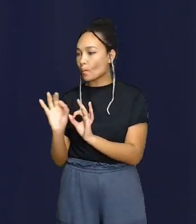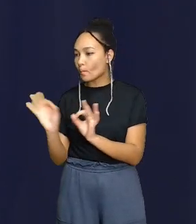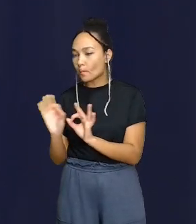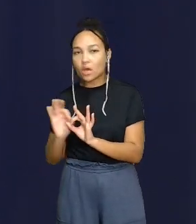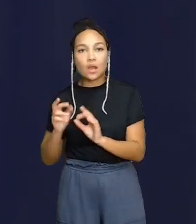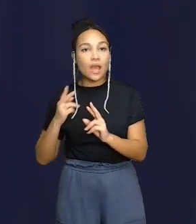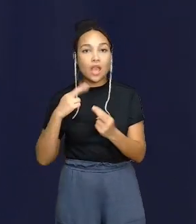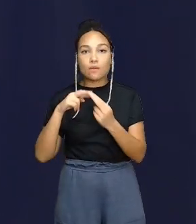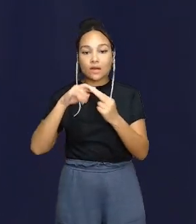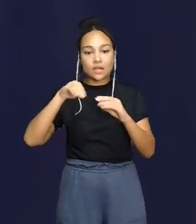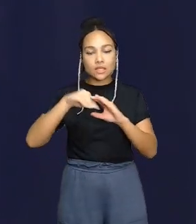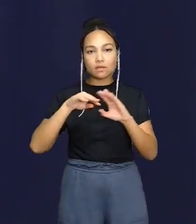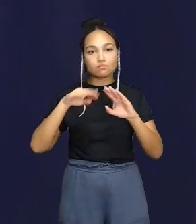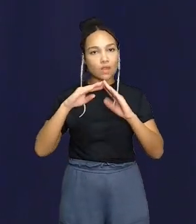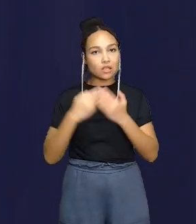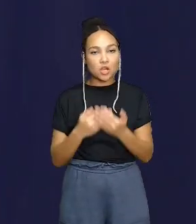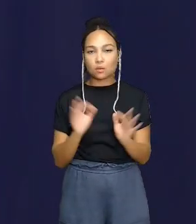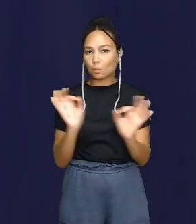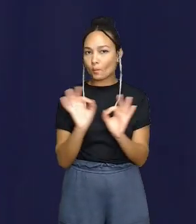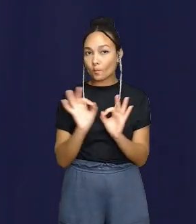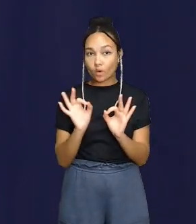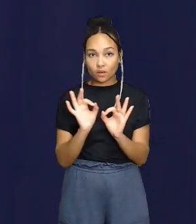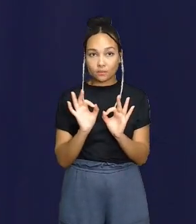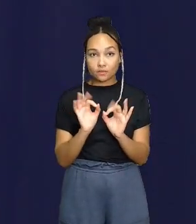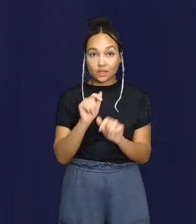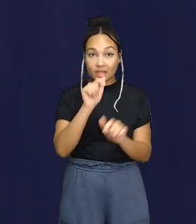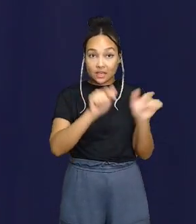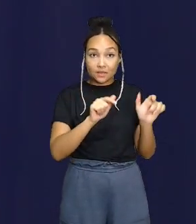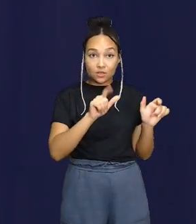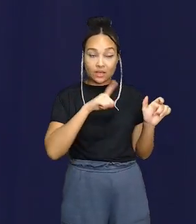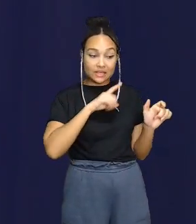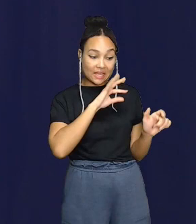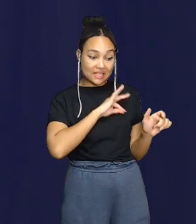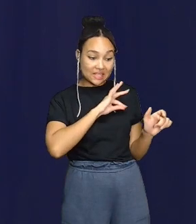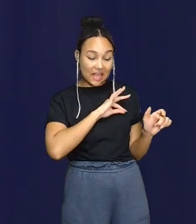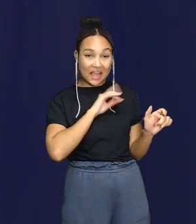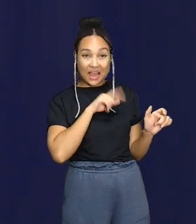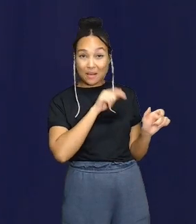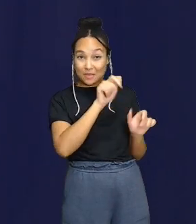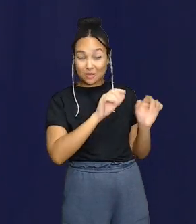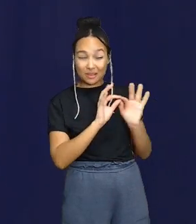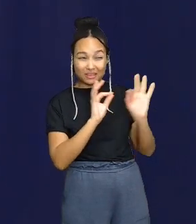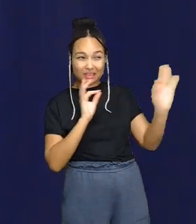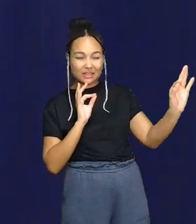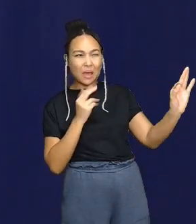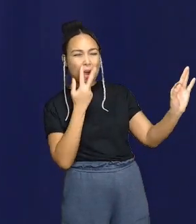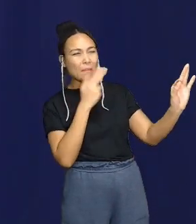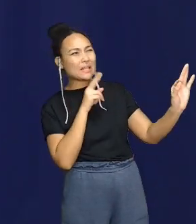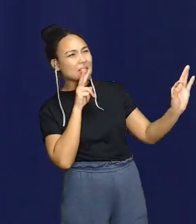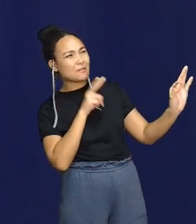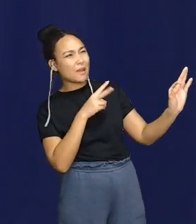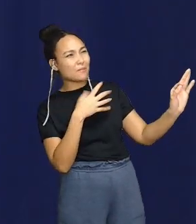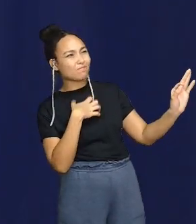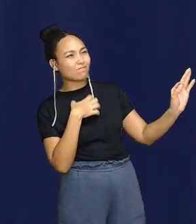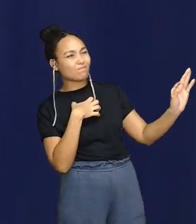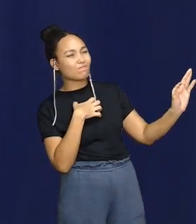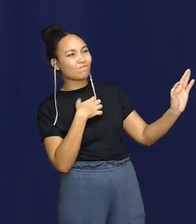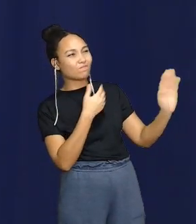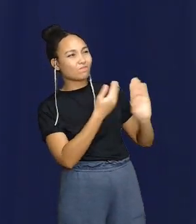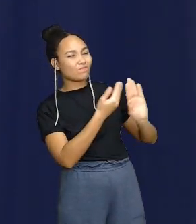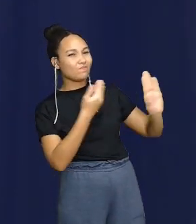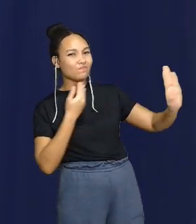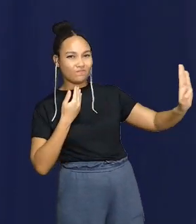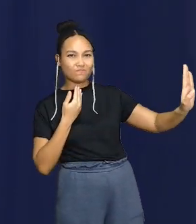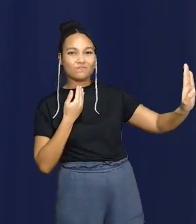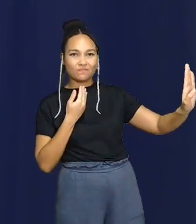escola, que quem está com esse salário é muito distante, ele tem uma sensação de não pertencimento. Então ele acaba, não,